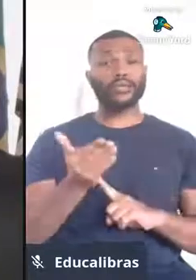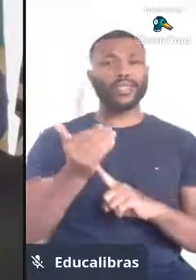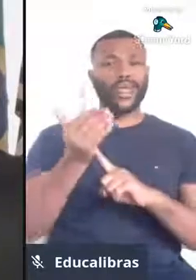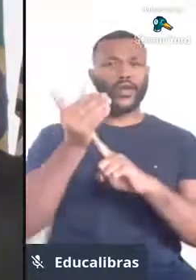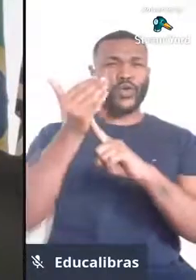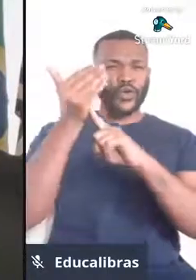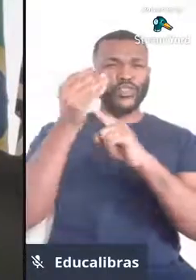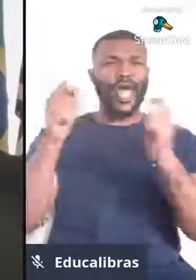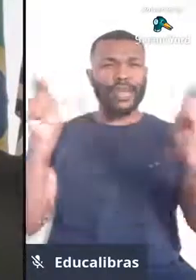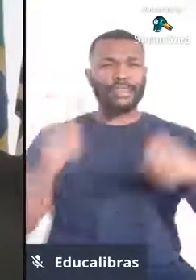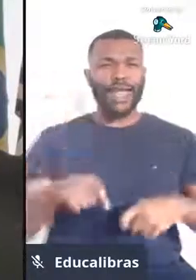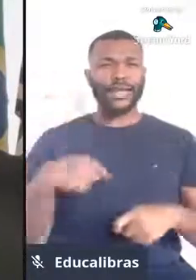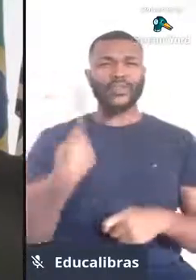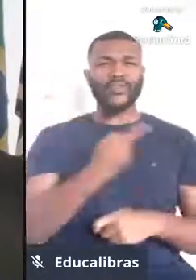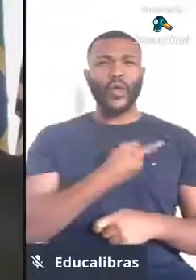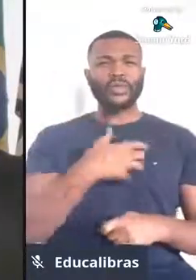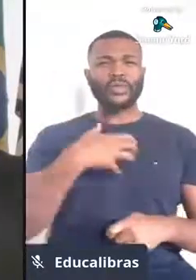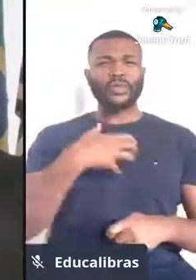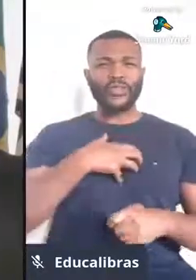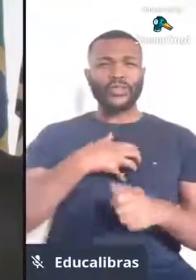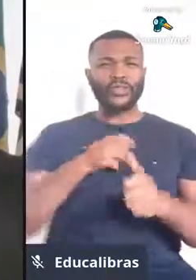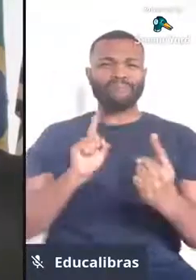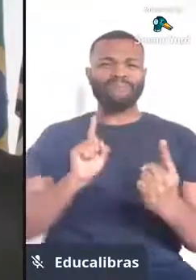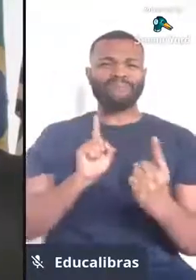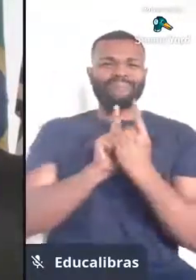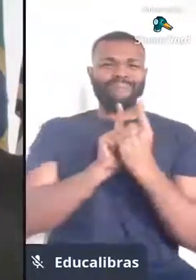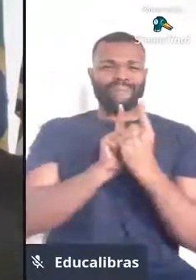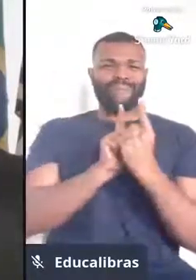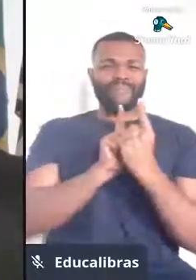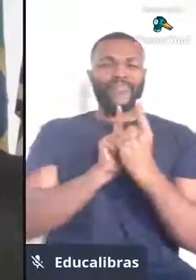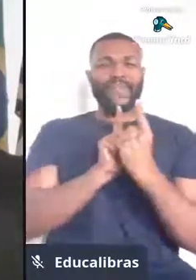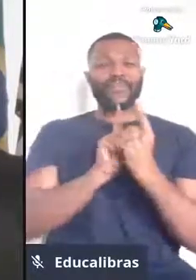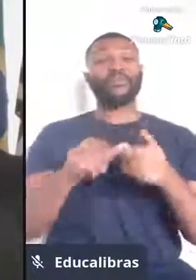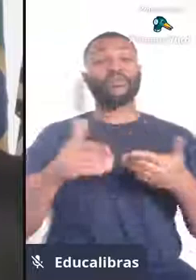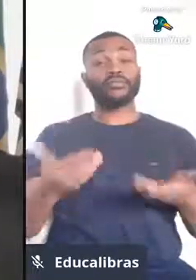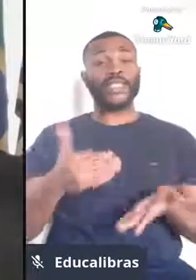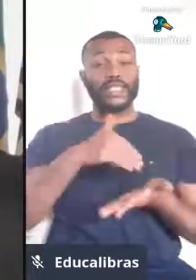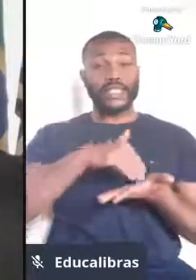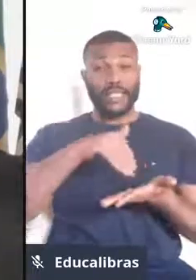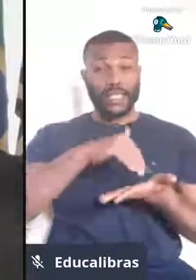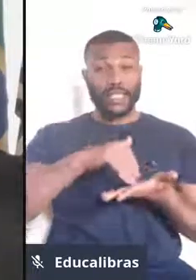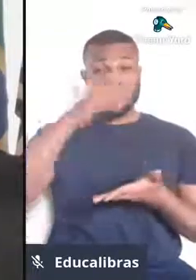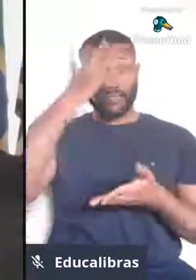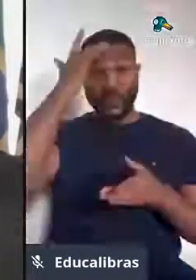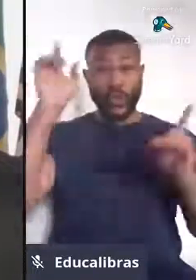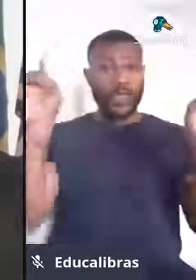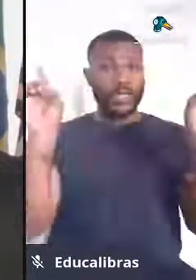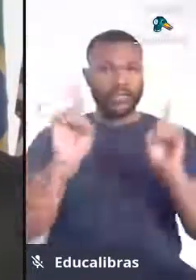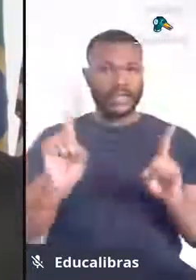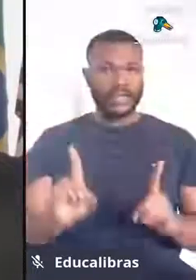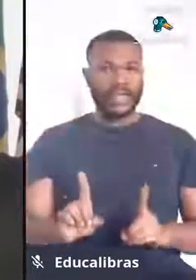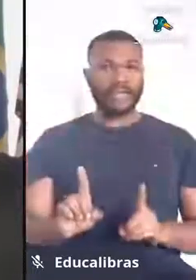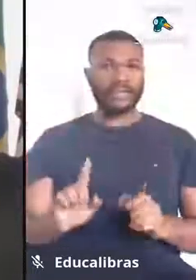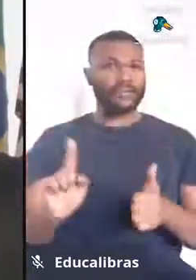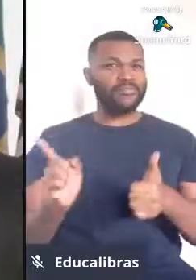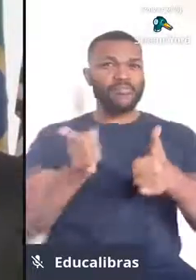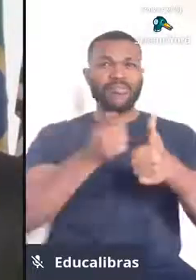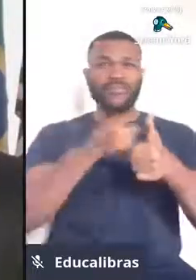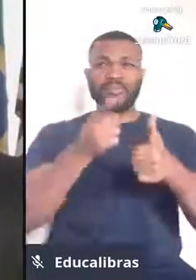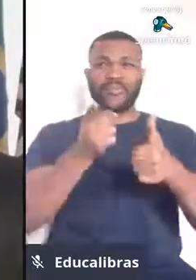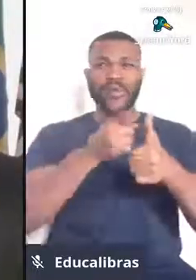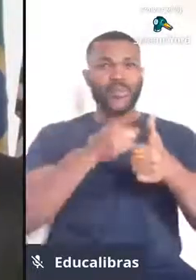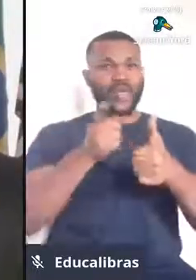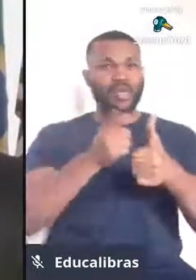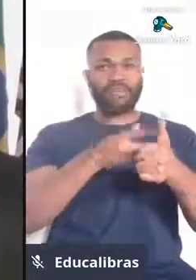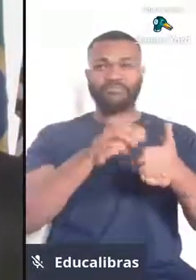pessoas. Então, a sua secretaria está sendo inovadora e pioneira em tantas e tantas frentes, e agora